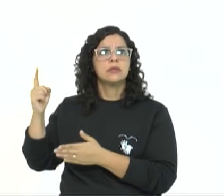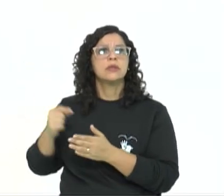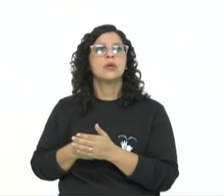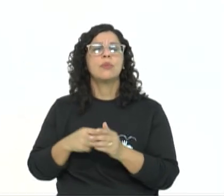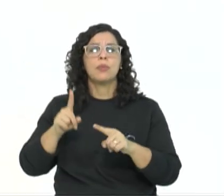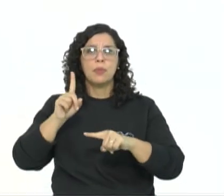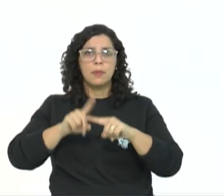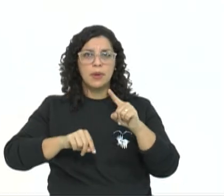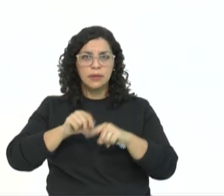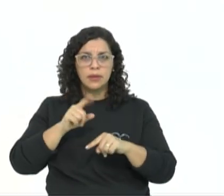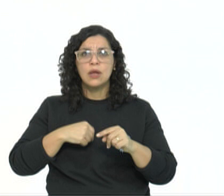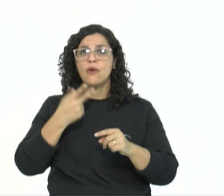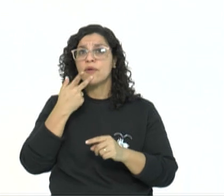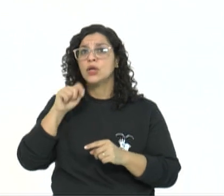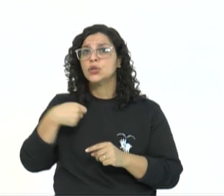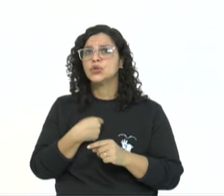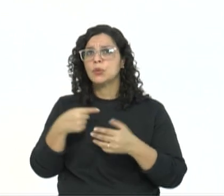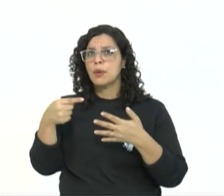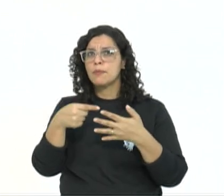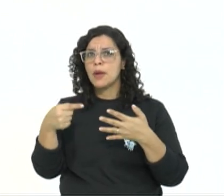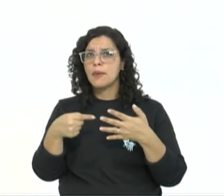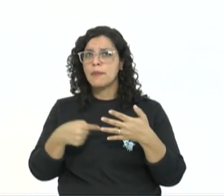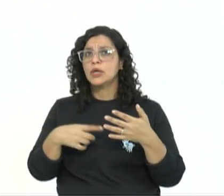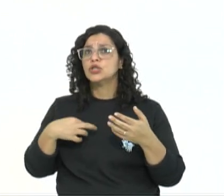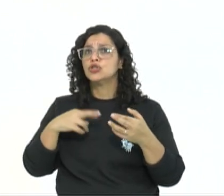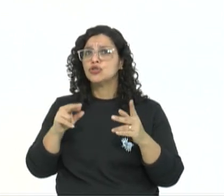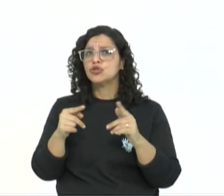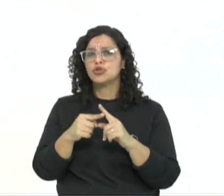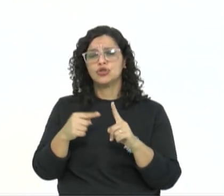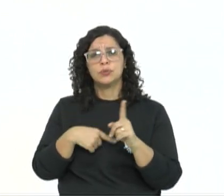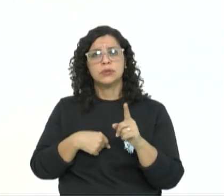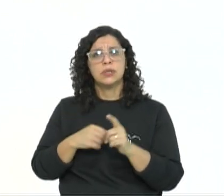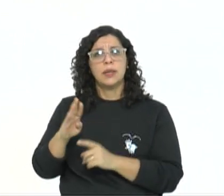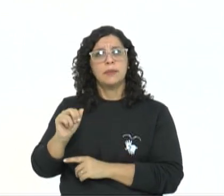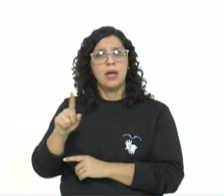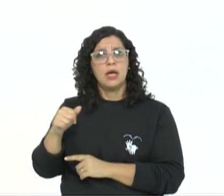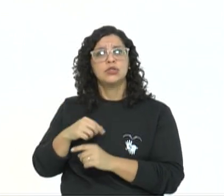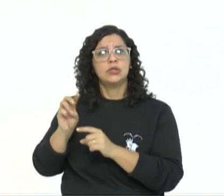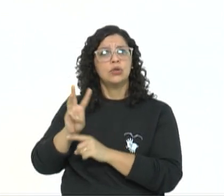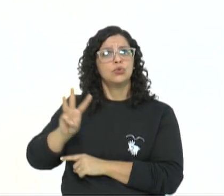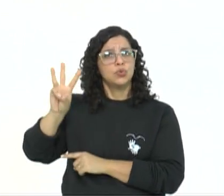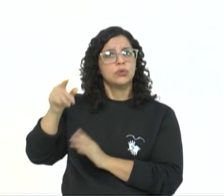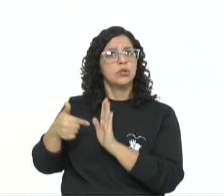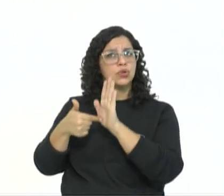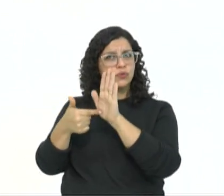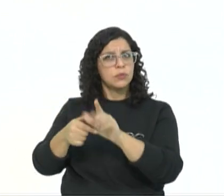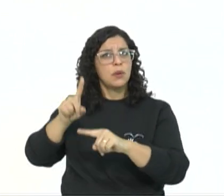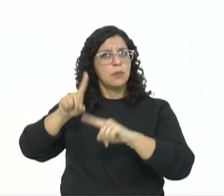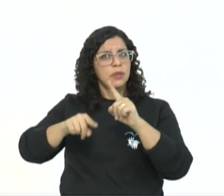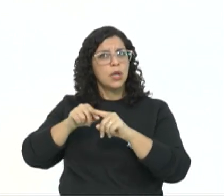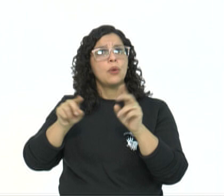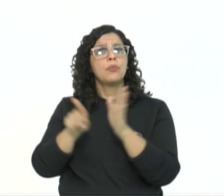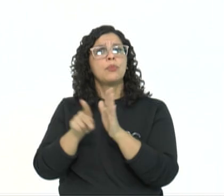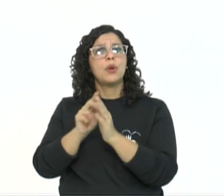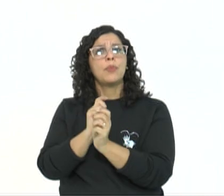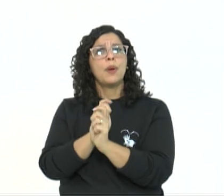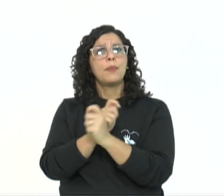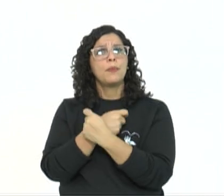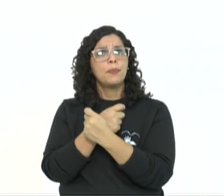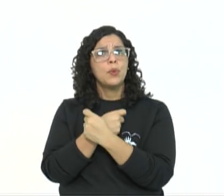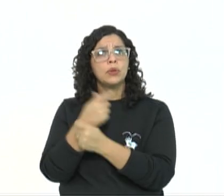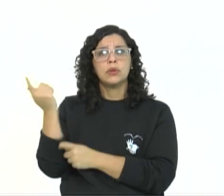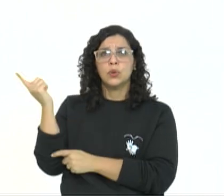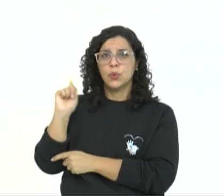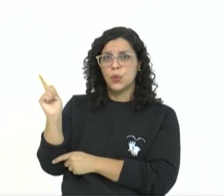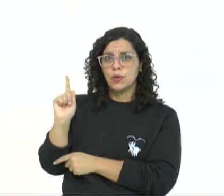de um material, né, que falava sobre vários tipos de barragens aí que eu peguei na internet. Inclusive o site está aqui, um material da PUC de Goiás.